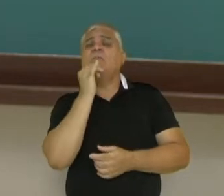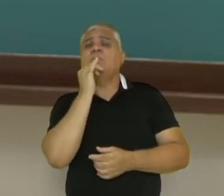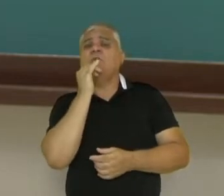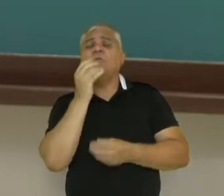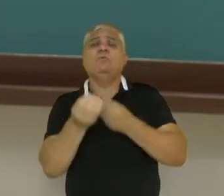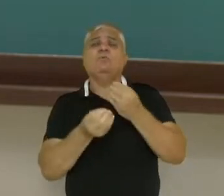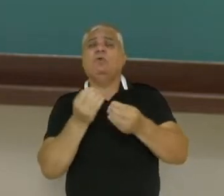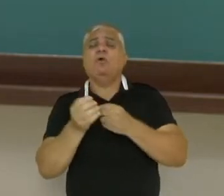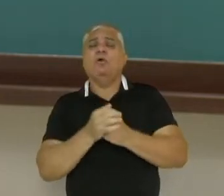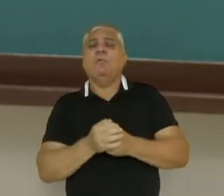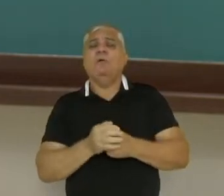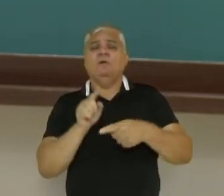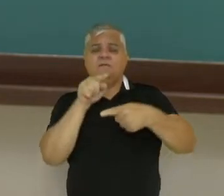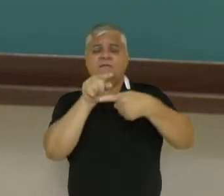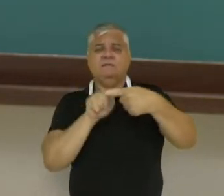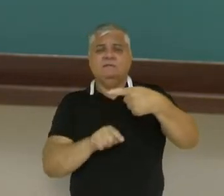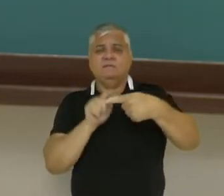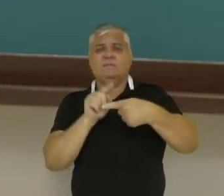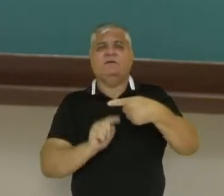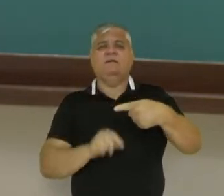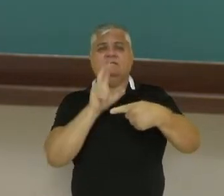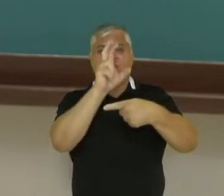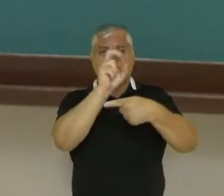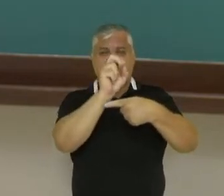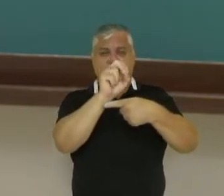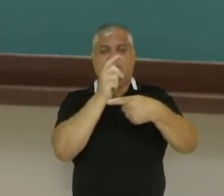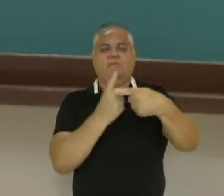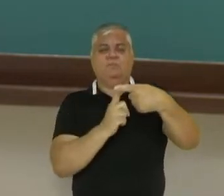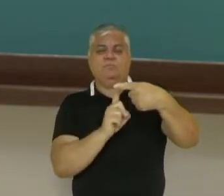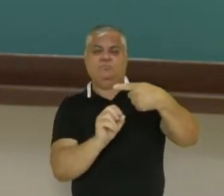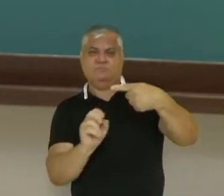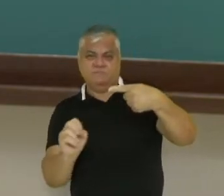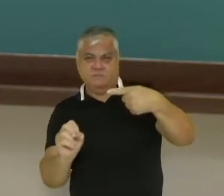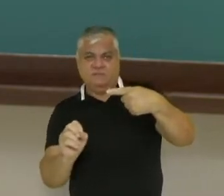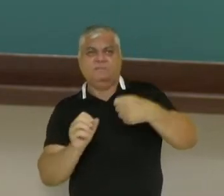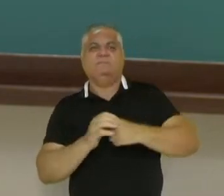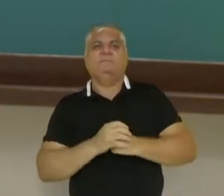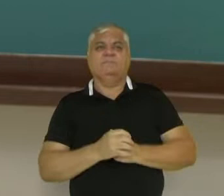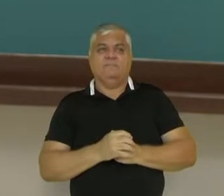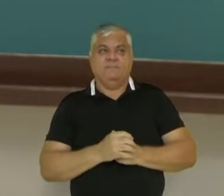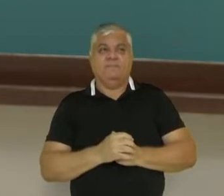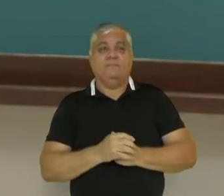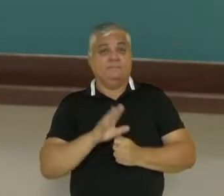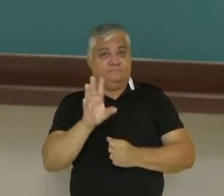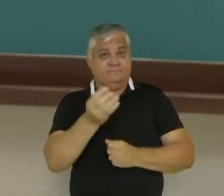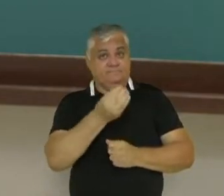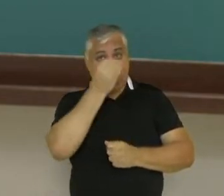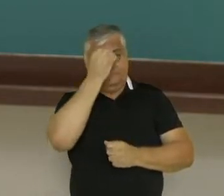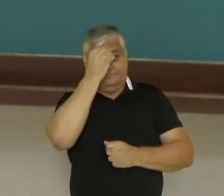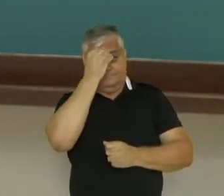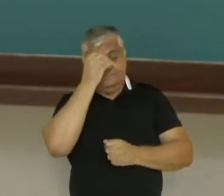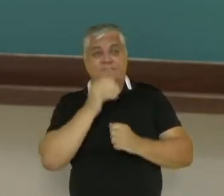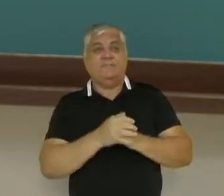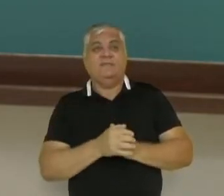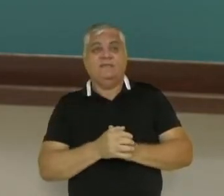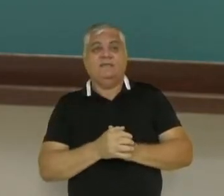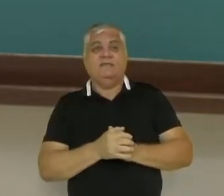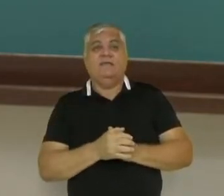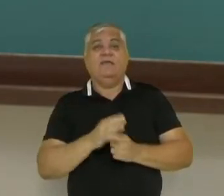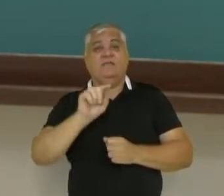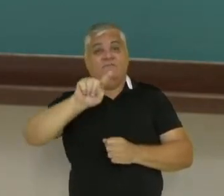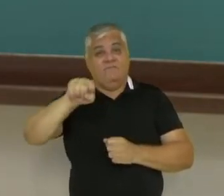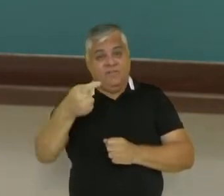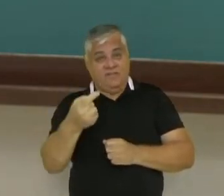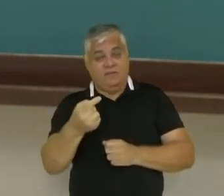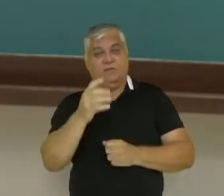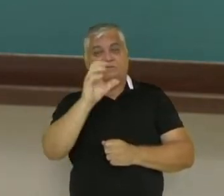forma centesimal, eu vou fazer 50 divididos por 100. Não esqueça que a forma decimal